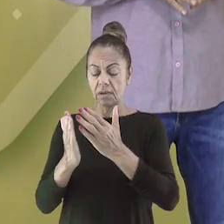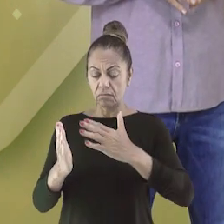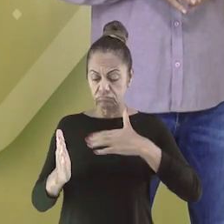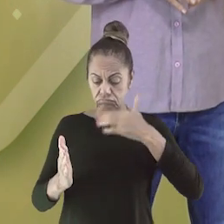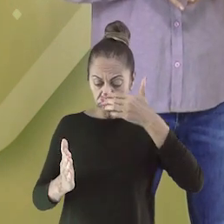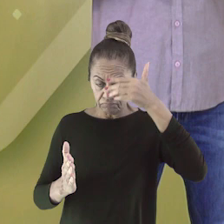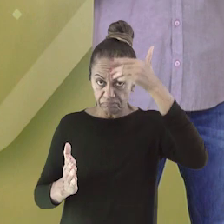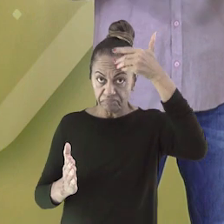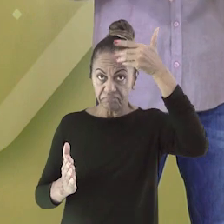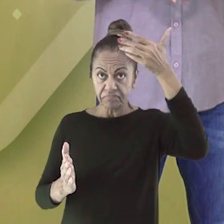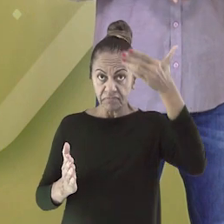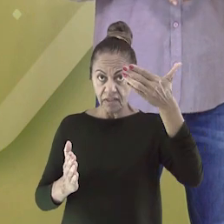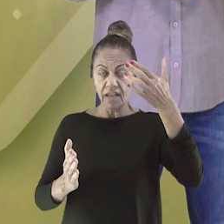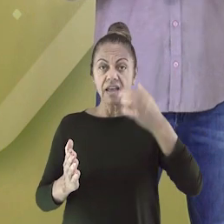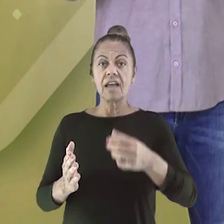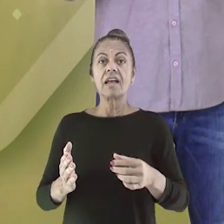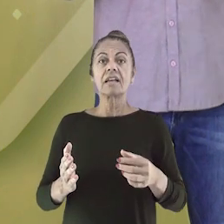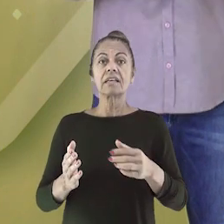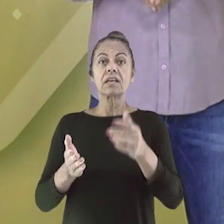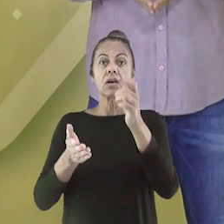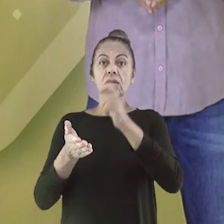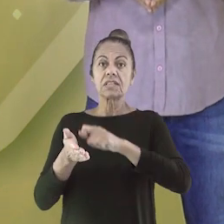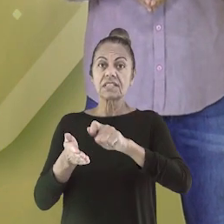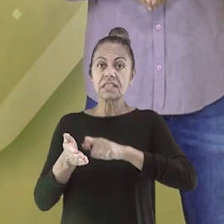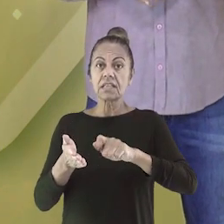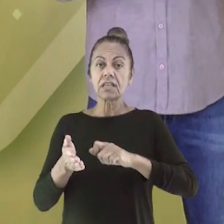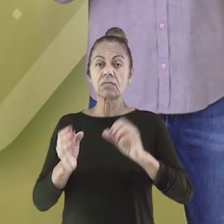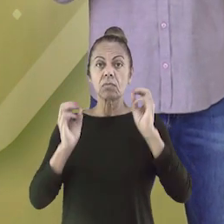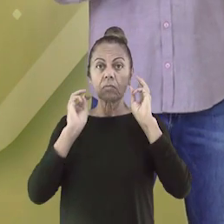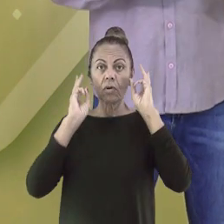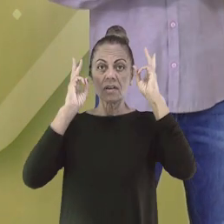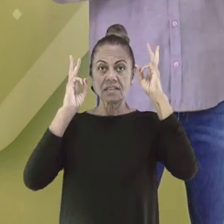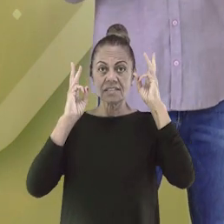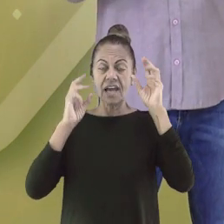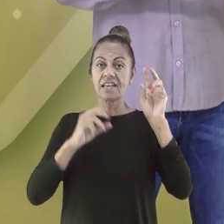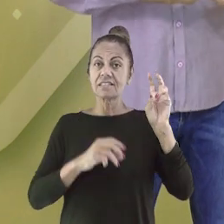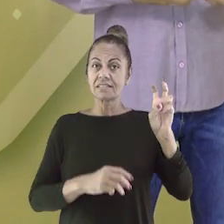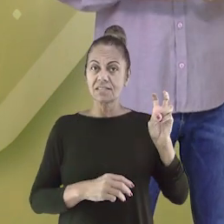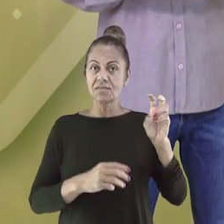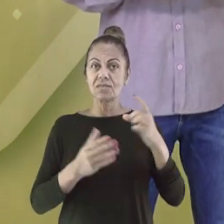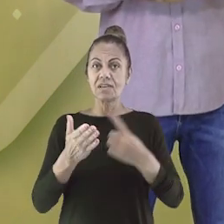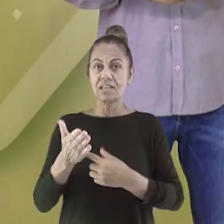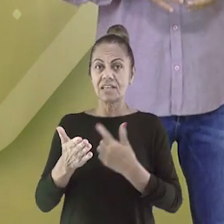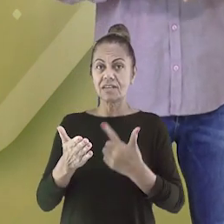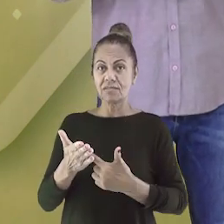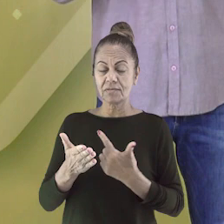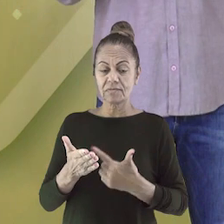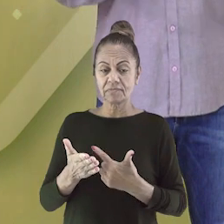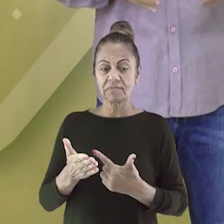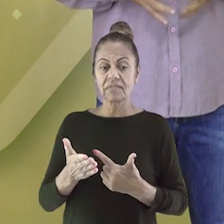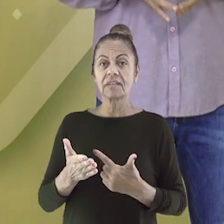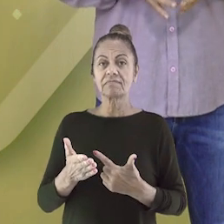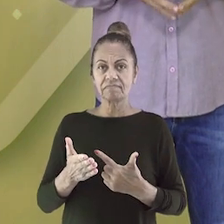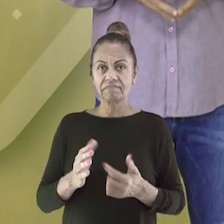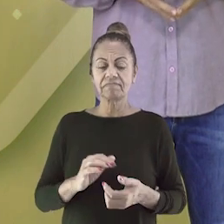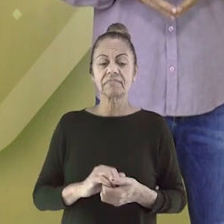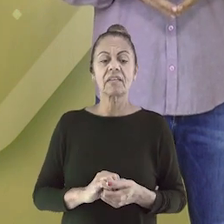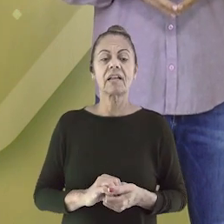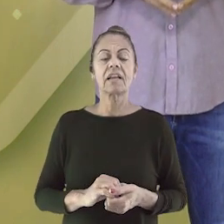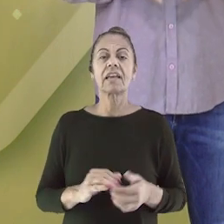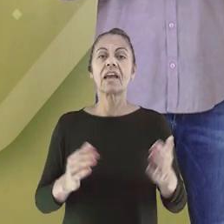que são 5 livros escritos por Moisés, contendo ensinamentos e leis divinas para diversas esferas da